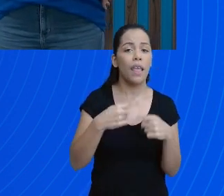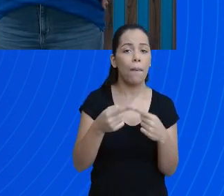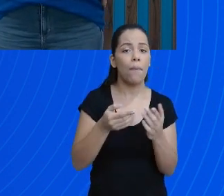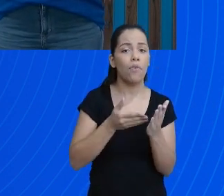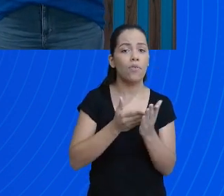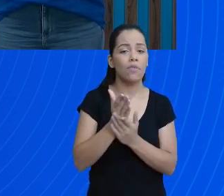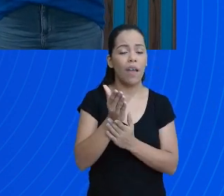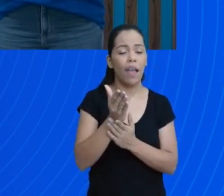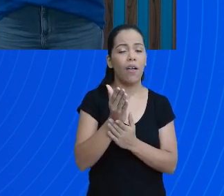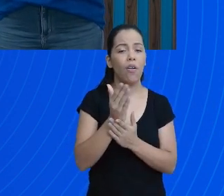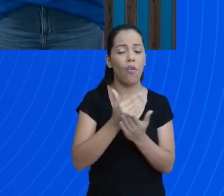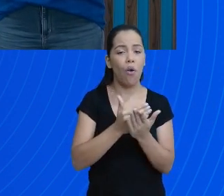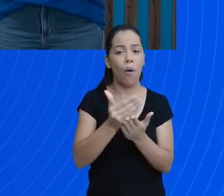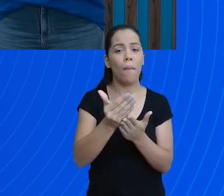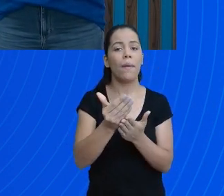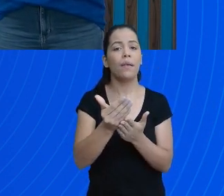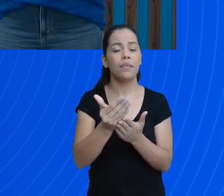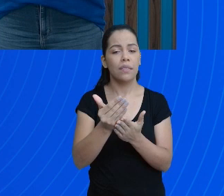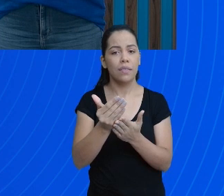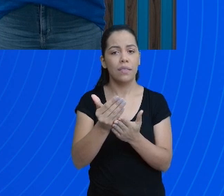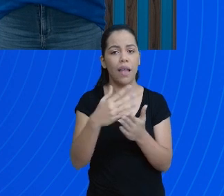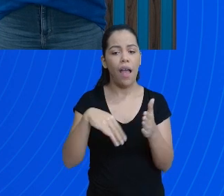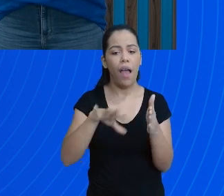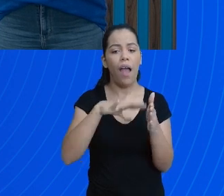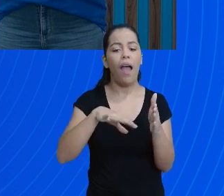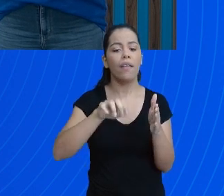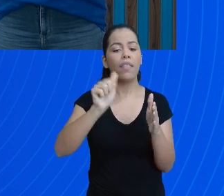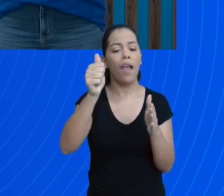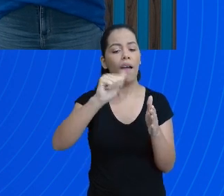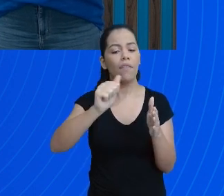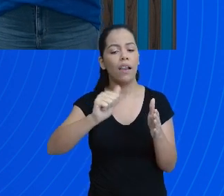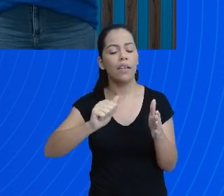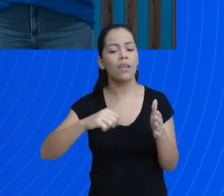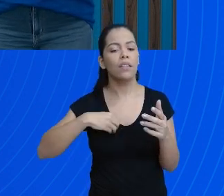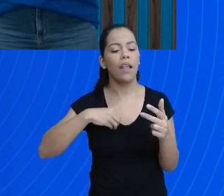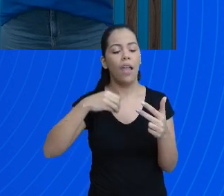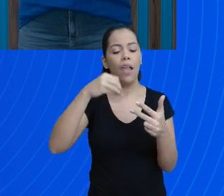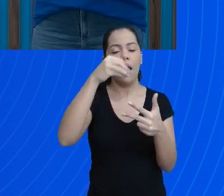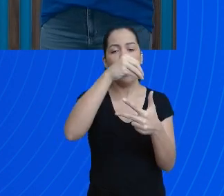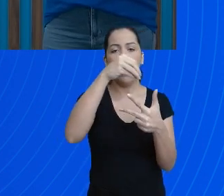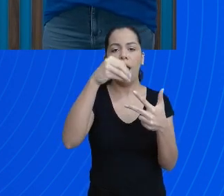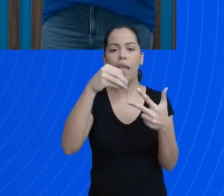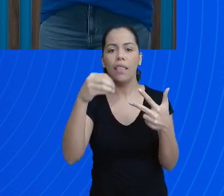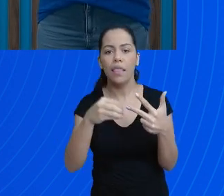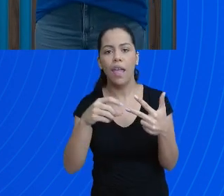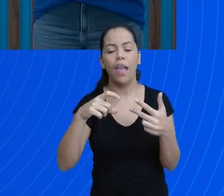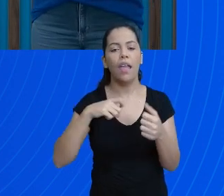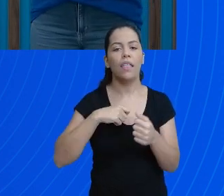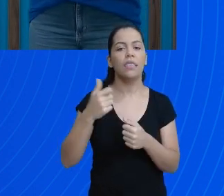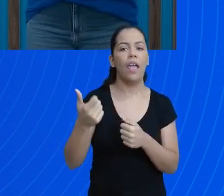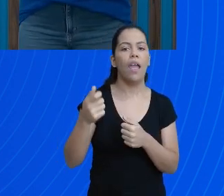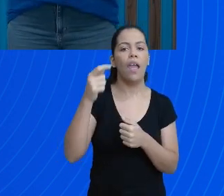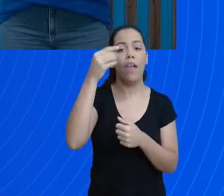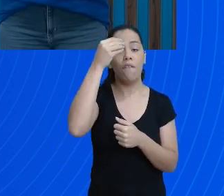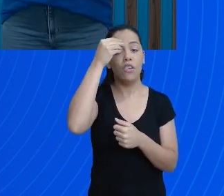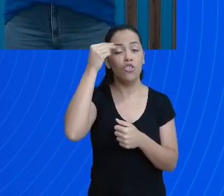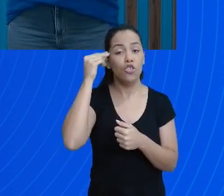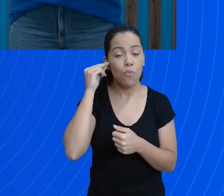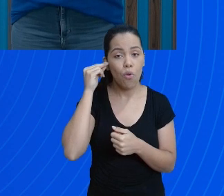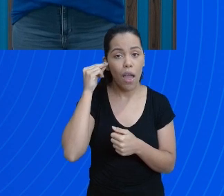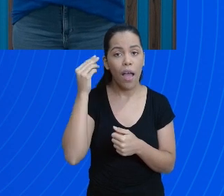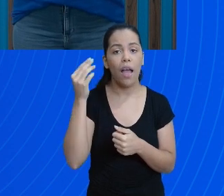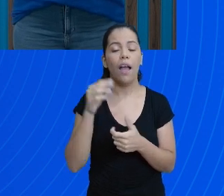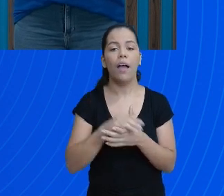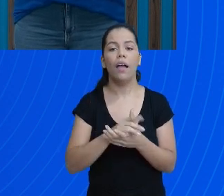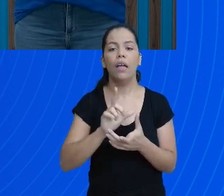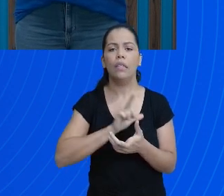das avaliações. Então a gente tem Enem, a gente tem vários vestibulares. E aí vocês